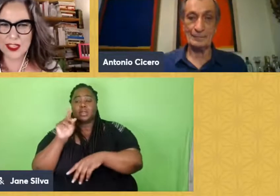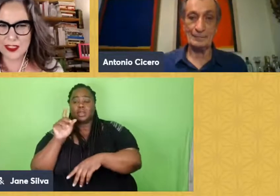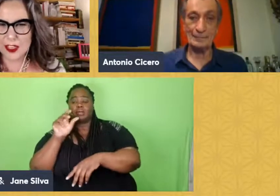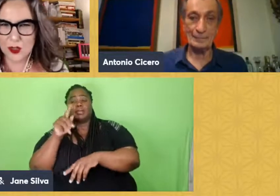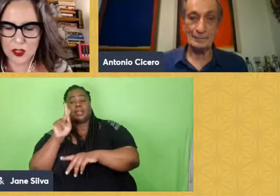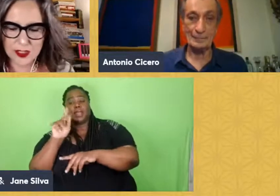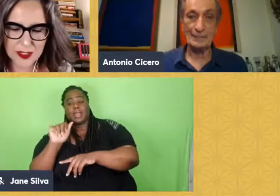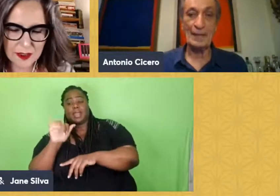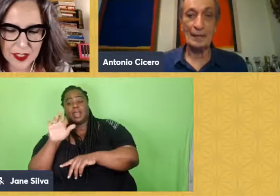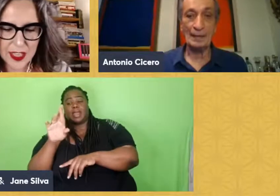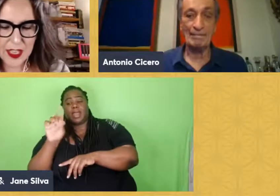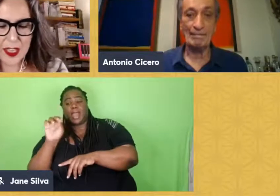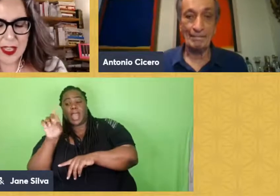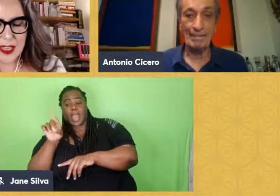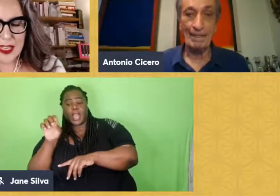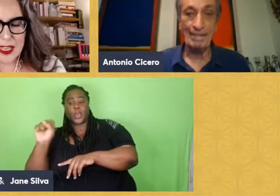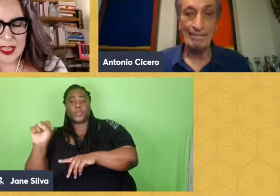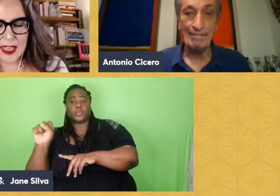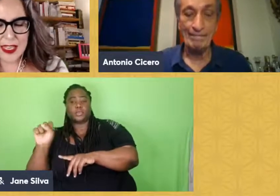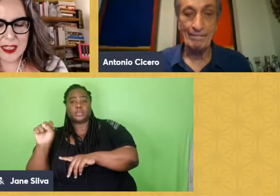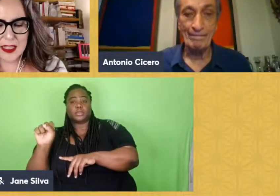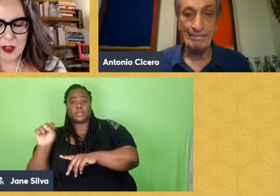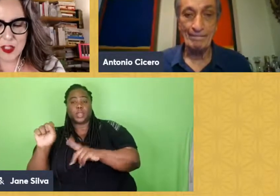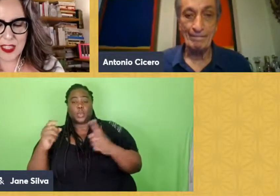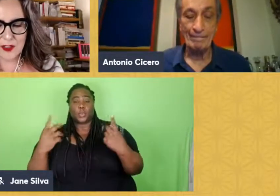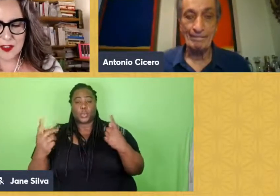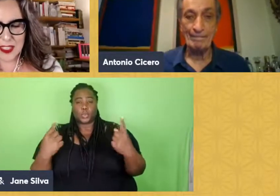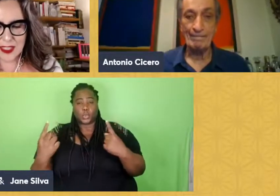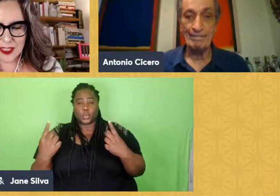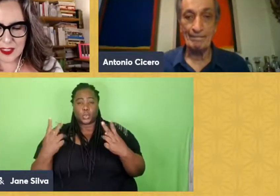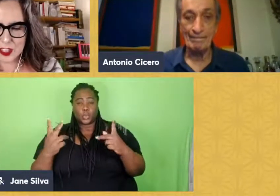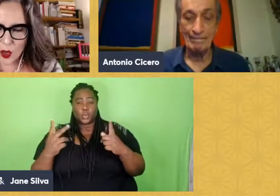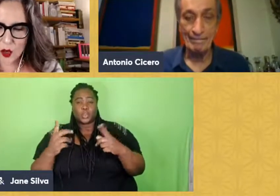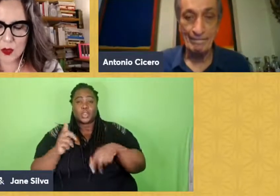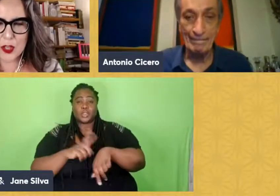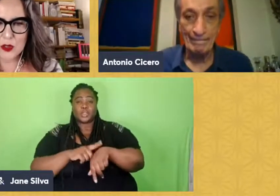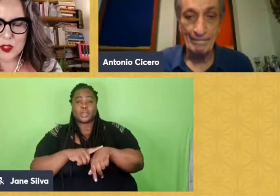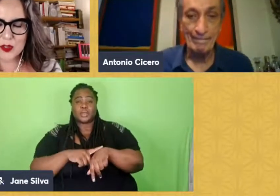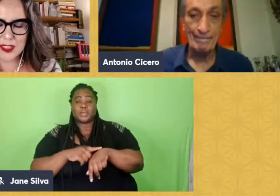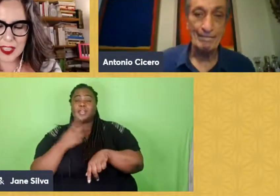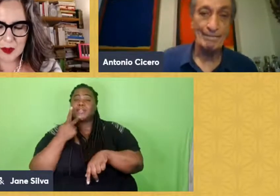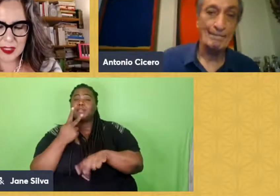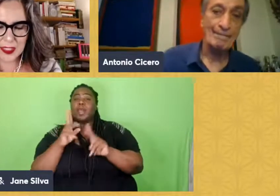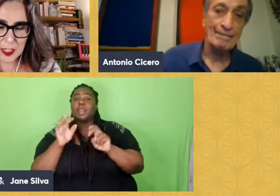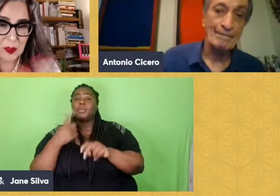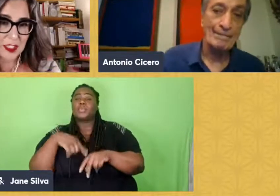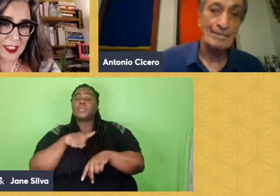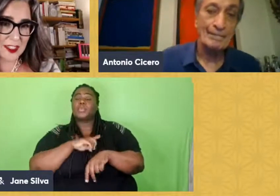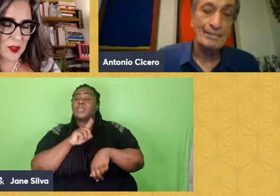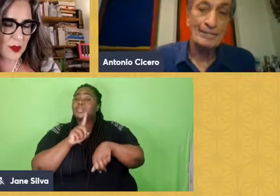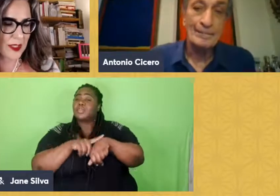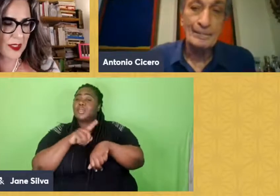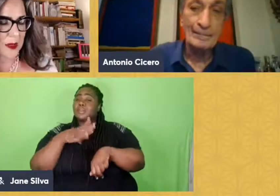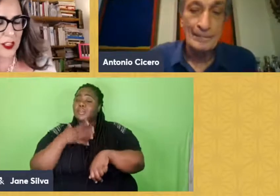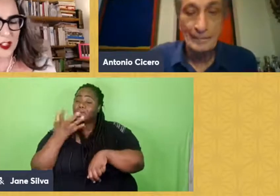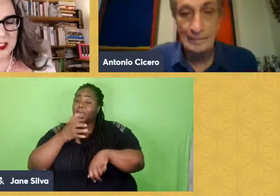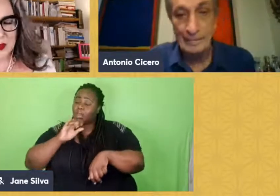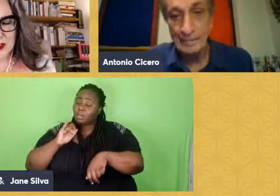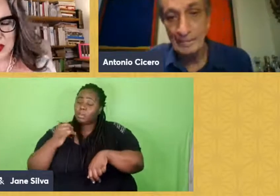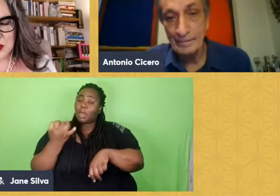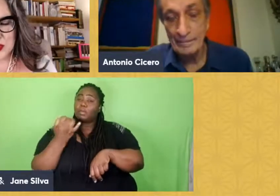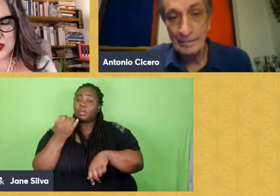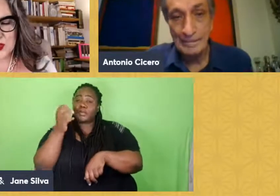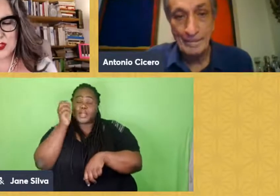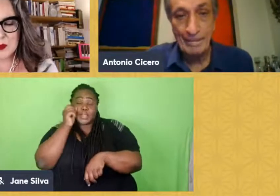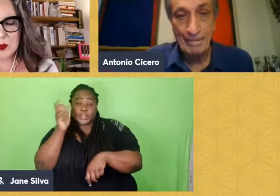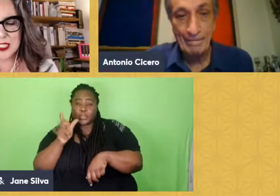Kairos, né? Kairos, enfim. Que eu acho que tem a ver, dialoga um pouquinho com o nosso tema, e queria aproveitar essa sua expertise para